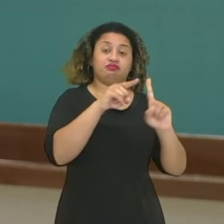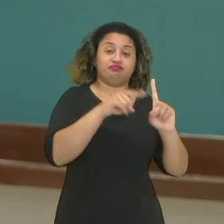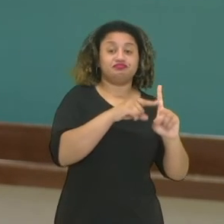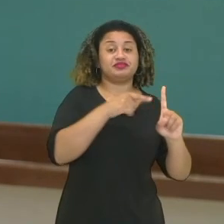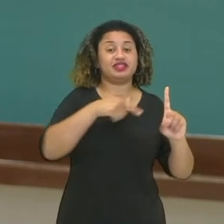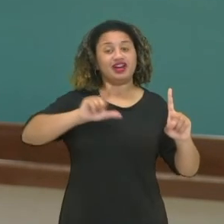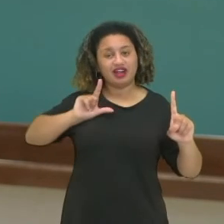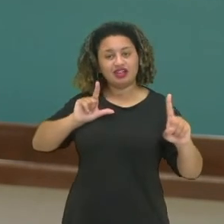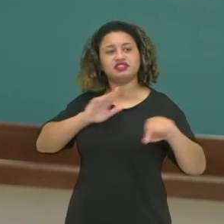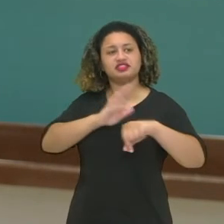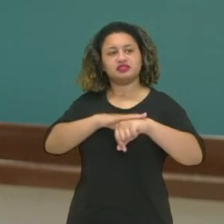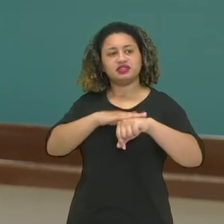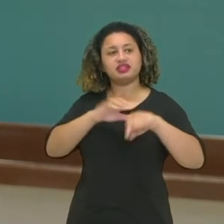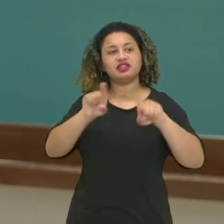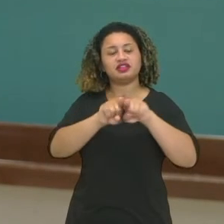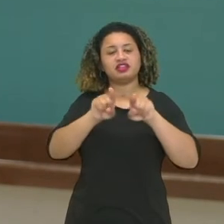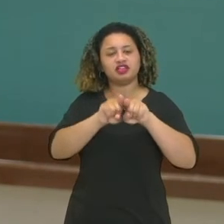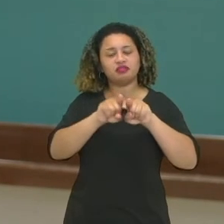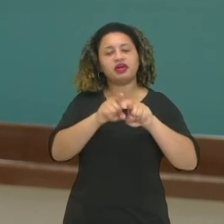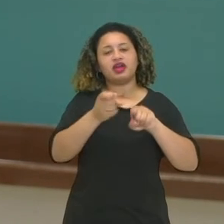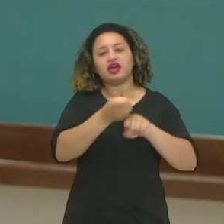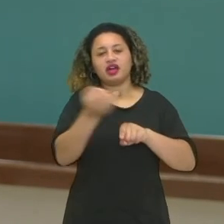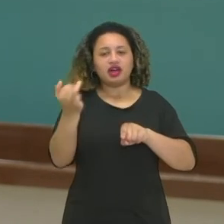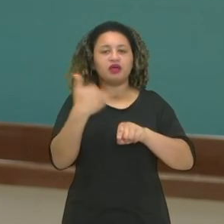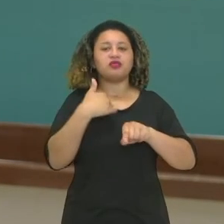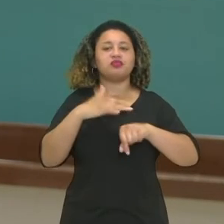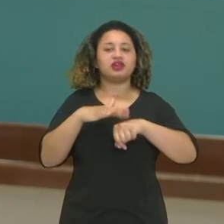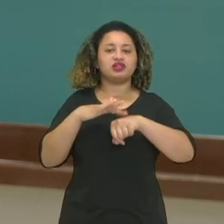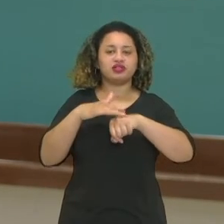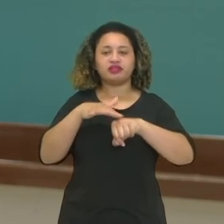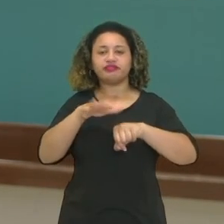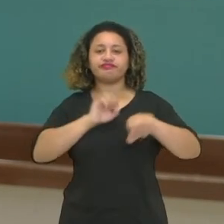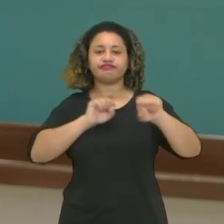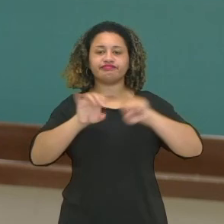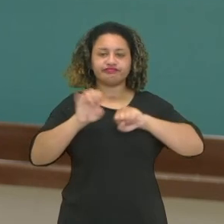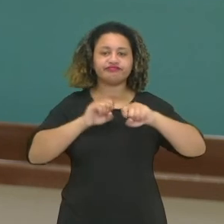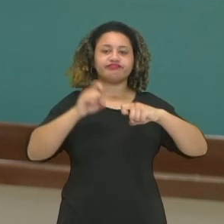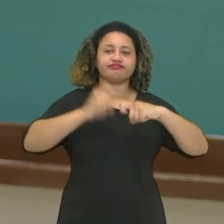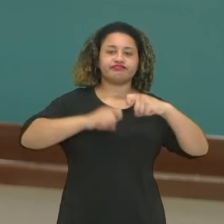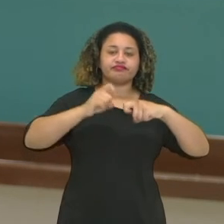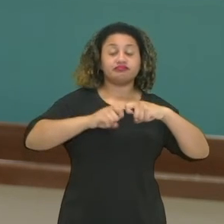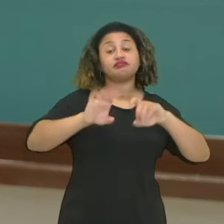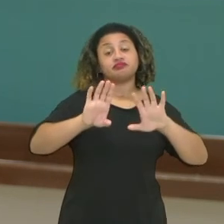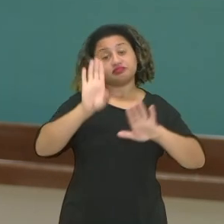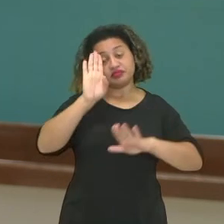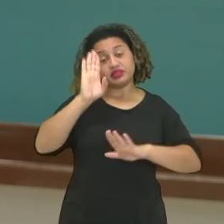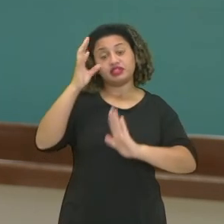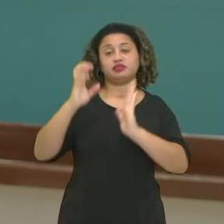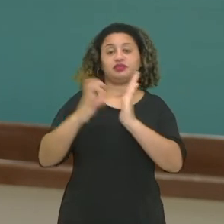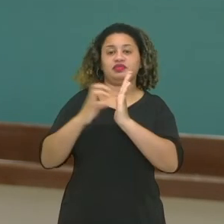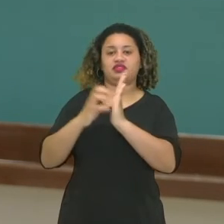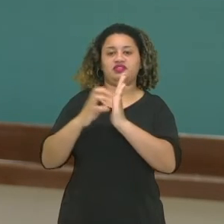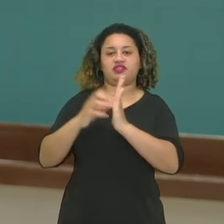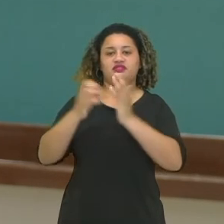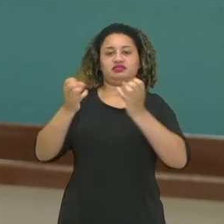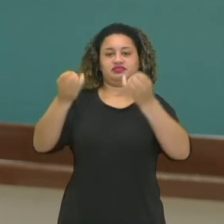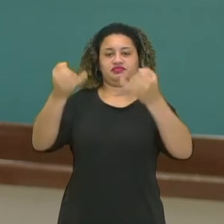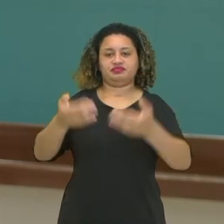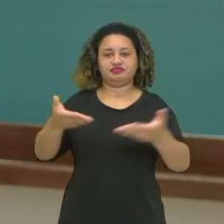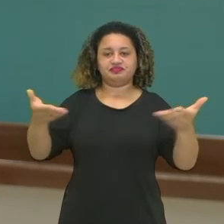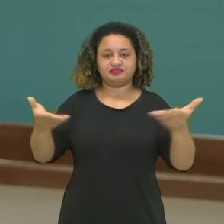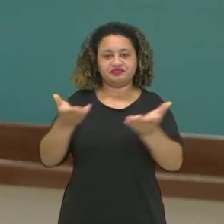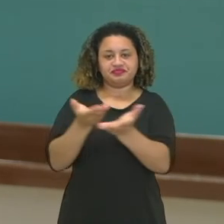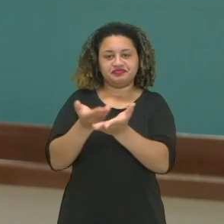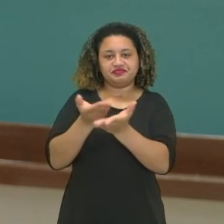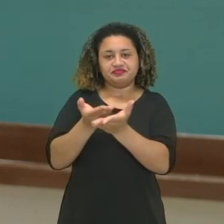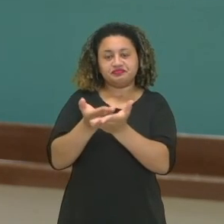precoce, pode também ocasionar o surgimento das ISTs, né? Principalmente da AIDS, que nós estamos conversando agora nessa